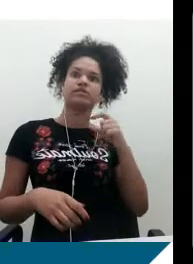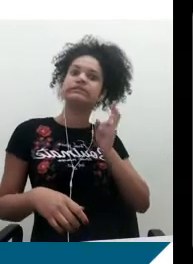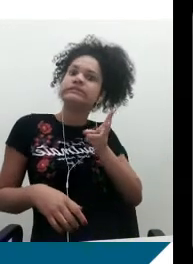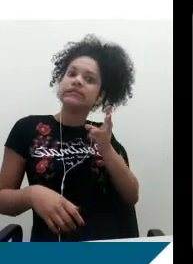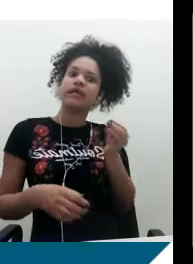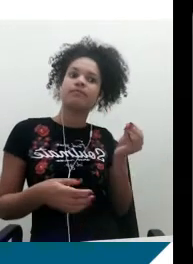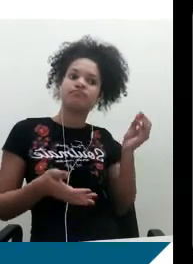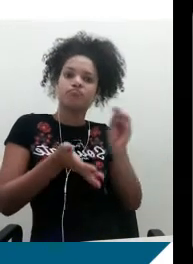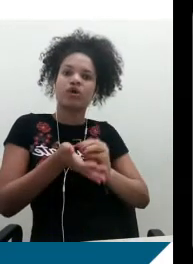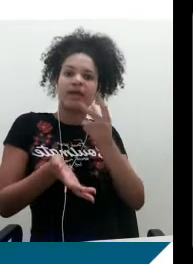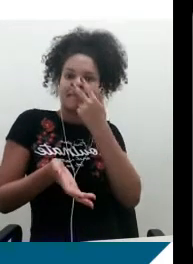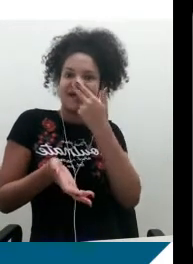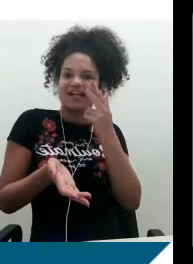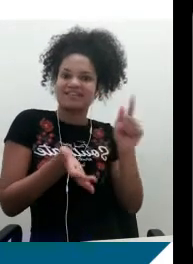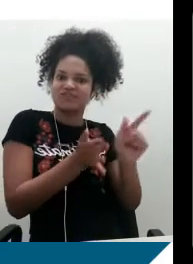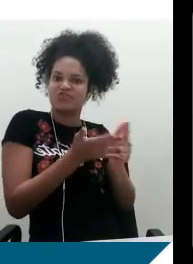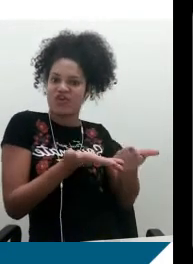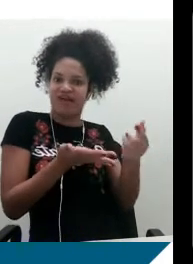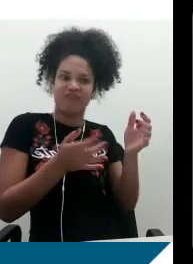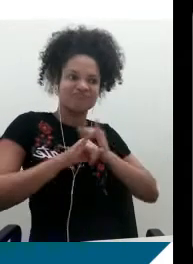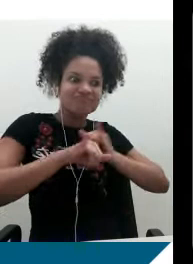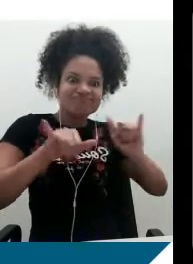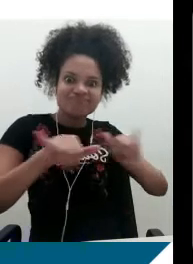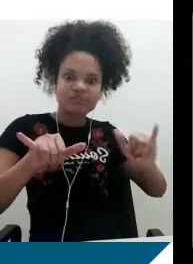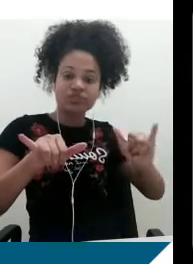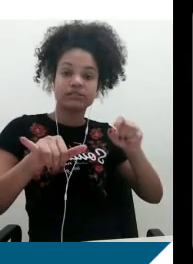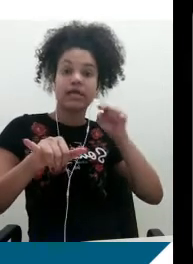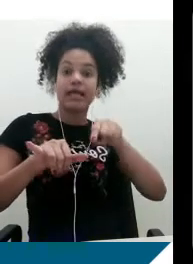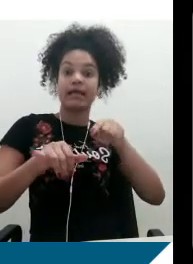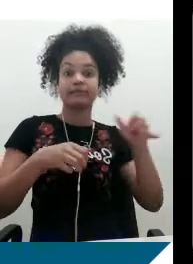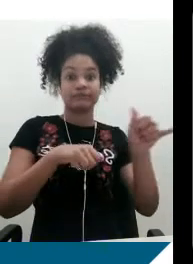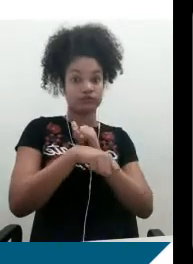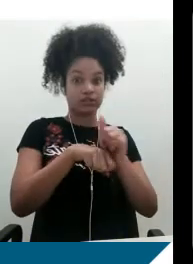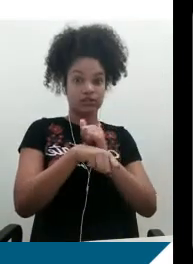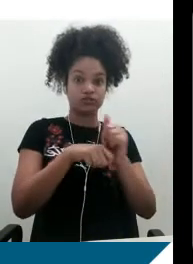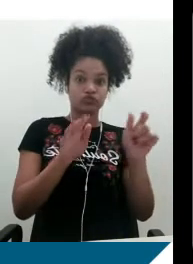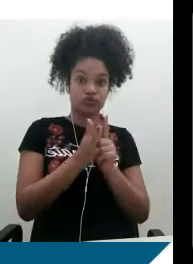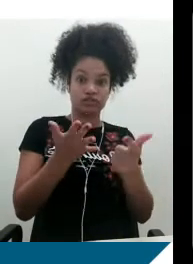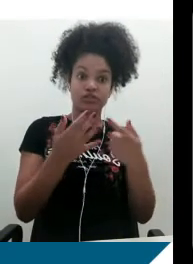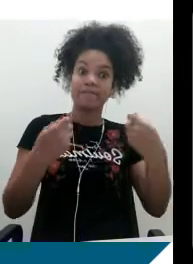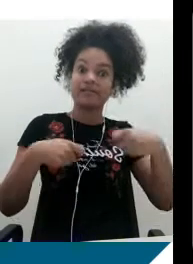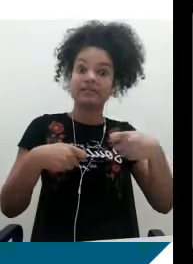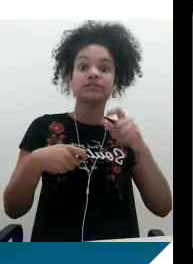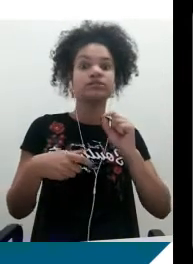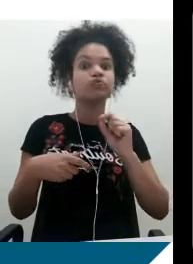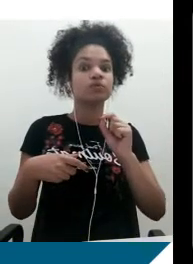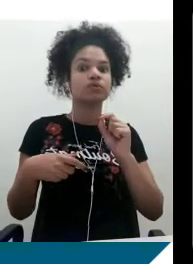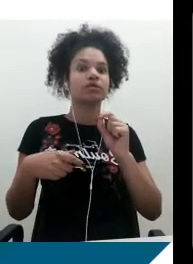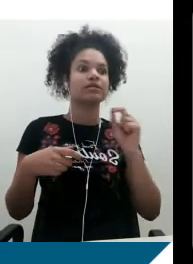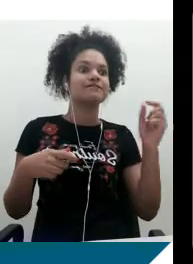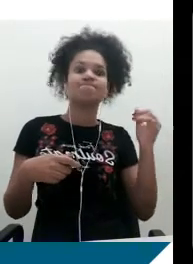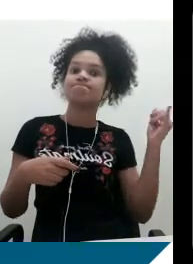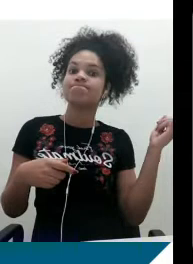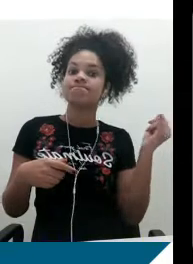uma notícia. Okay? Eu costumo comentar com os alunos também que a estratégia jornalística, para que ela seja bem utilizada, é preciso